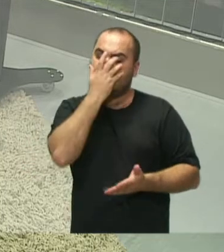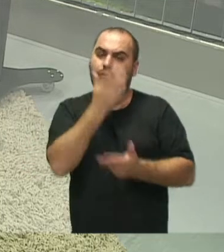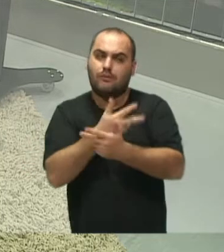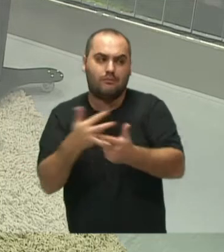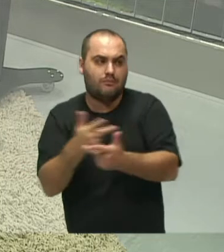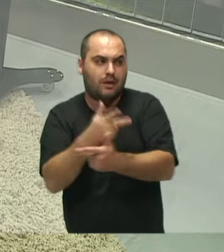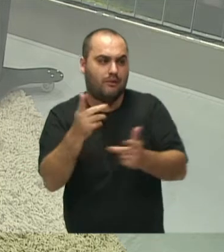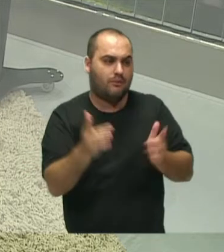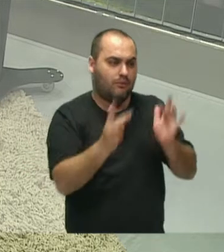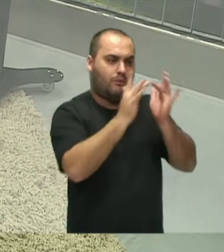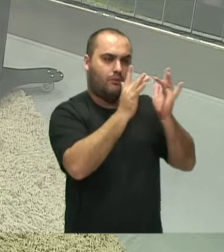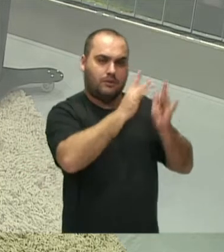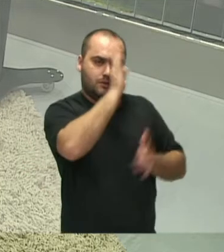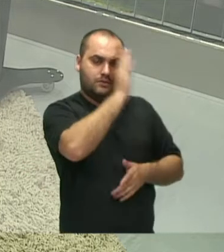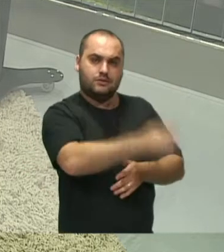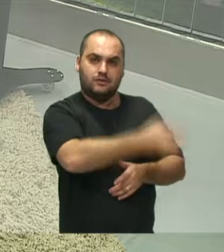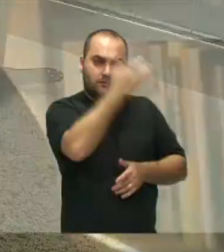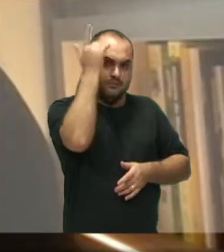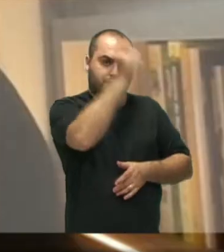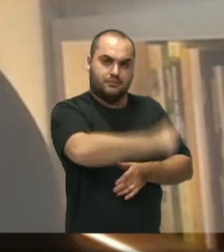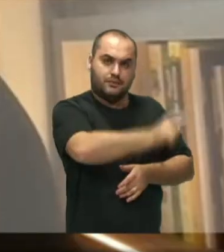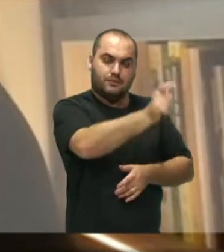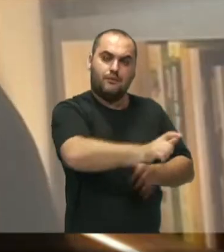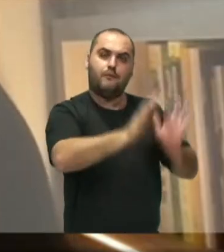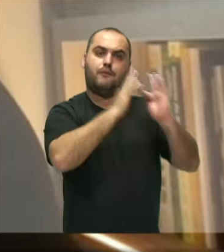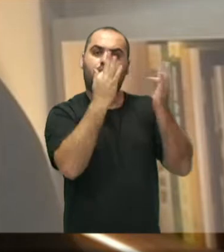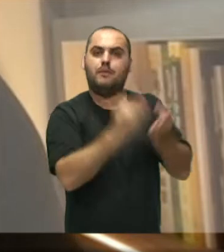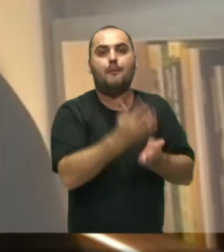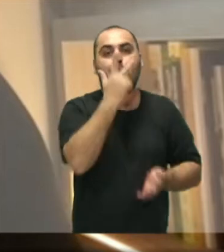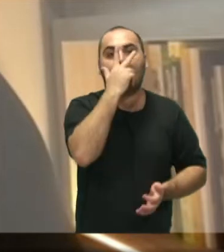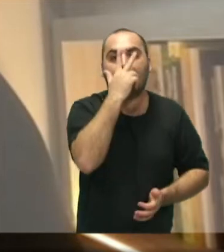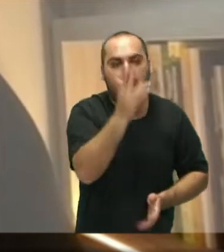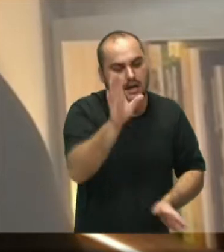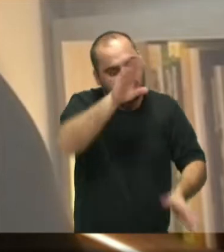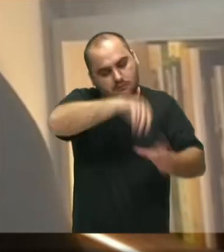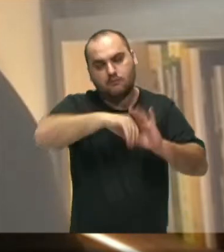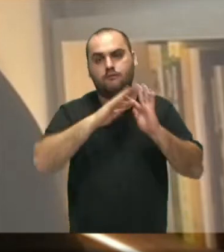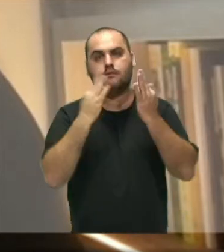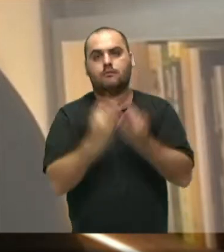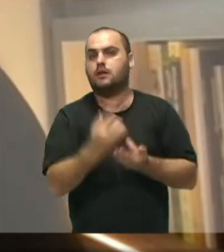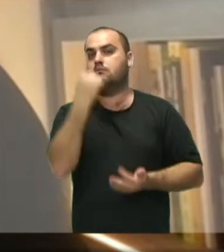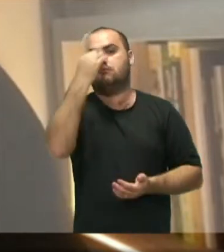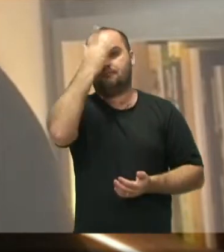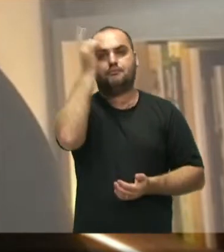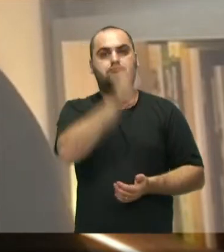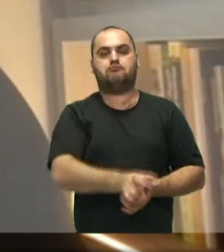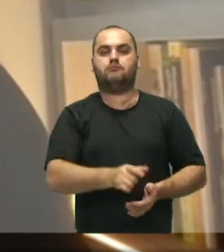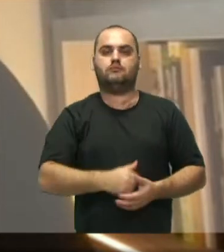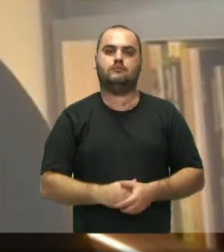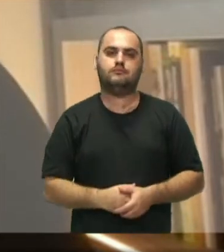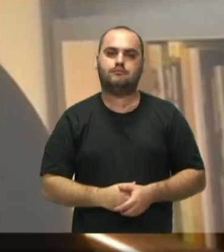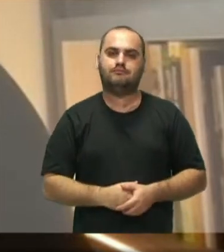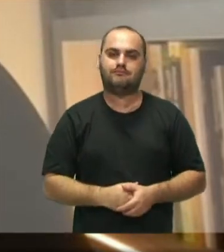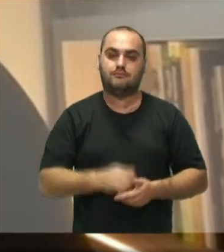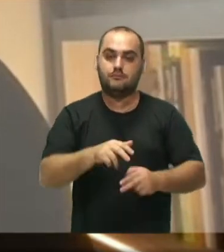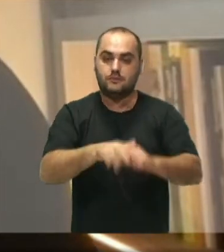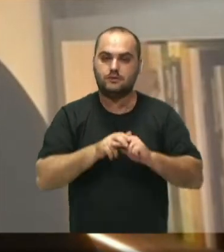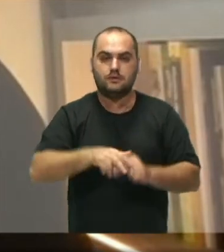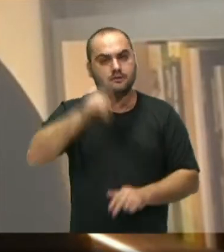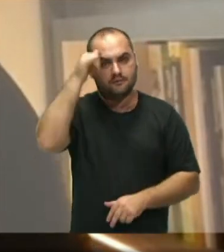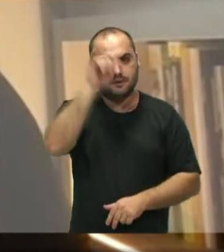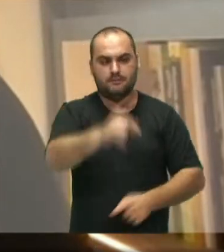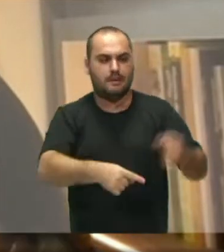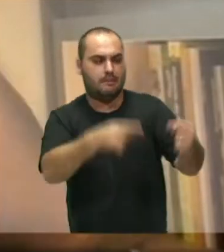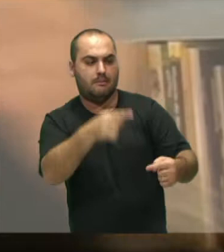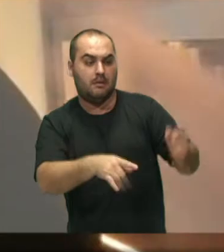animal com a pessoa com a família é como se fosse um membro realmente é e para que não fique aquela discussão é